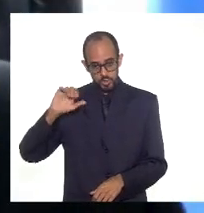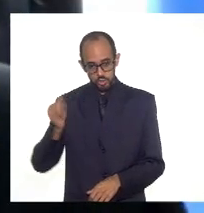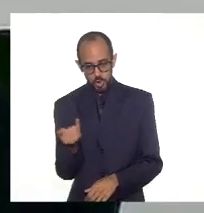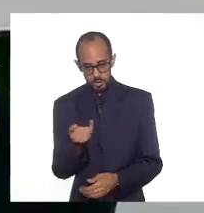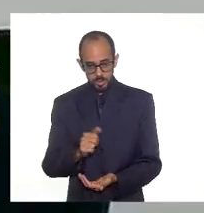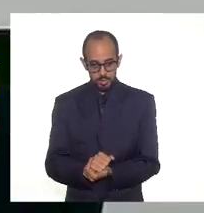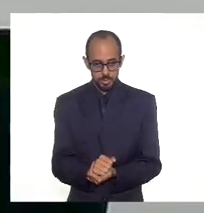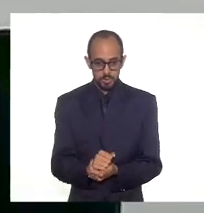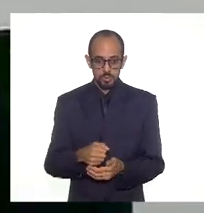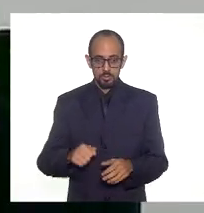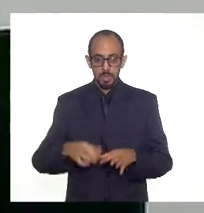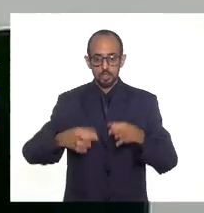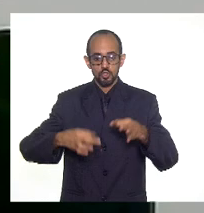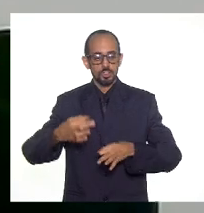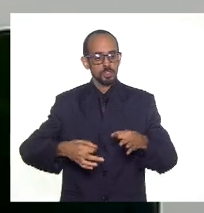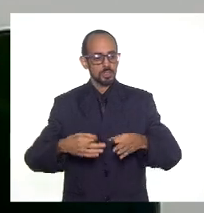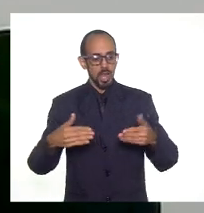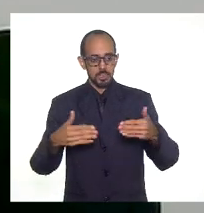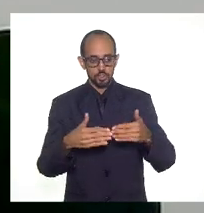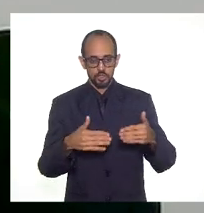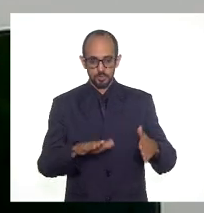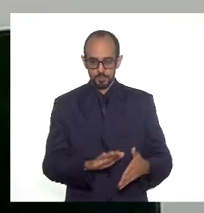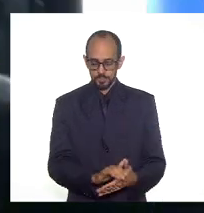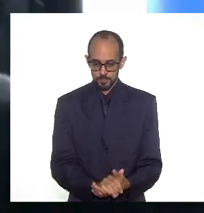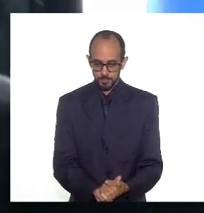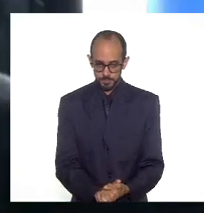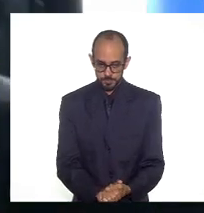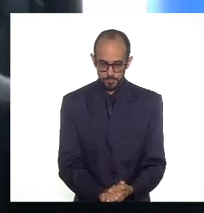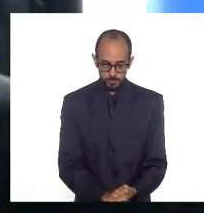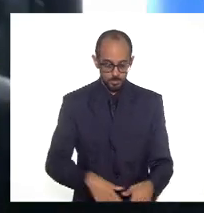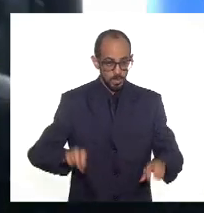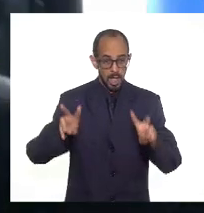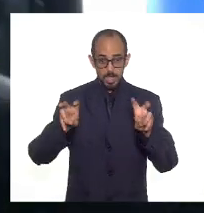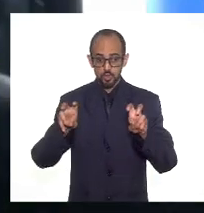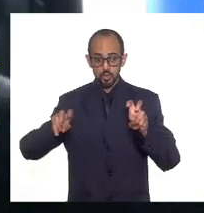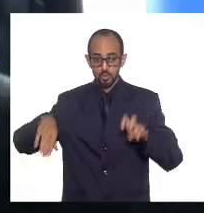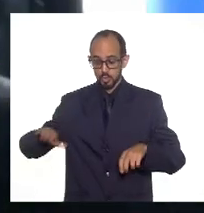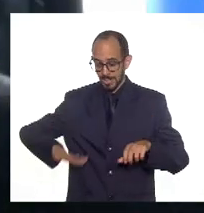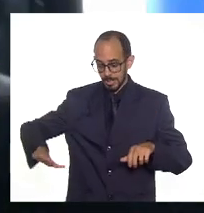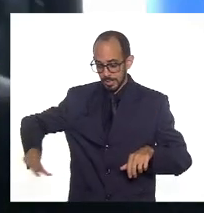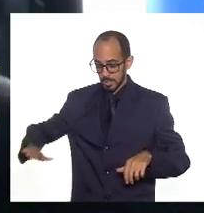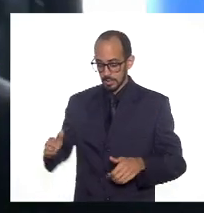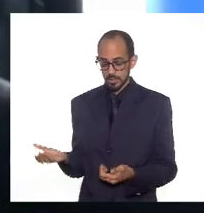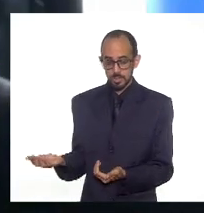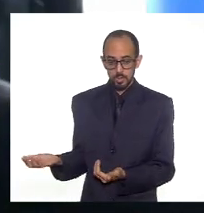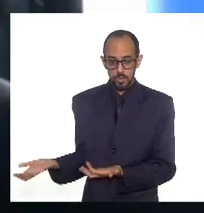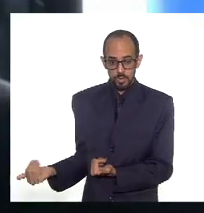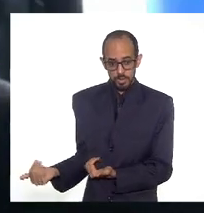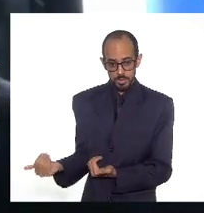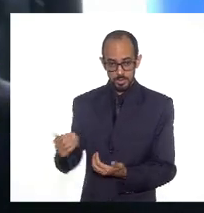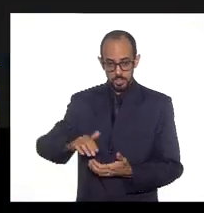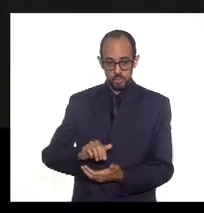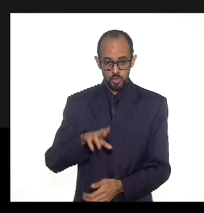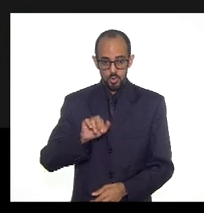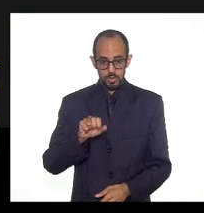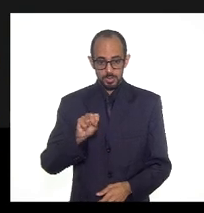pela juridicidade. Parecer pelo assunto da criança e adolescente, presidente Rosane Félix.